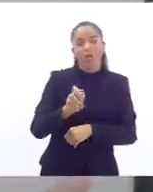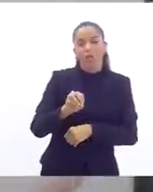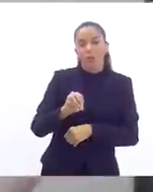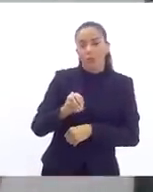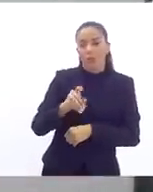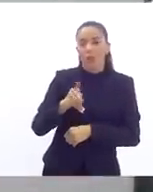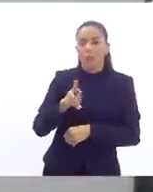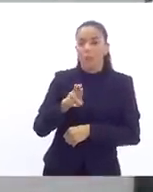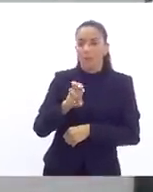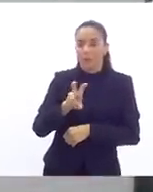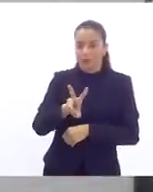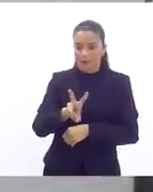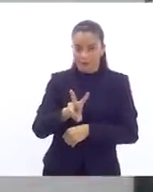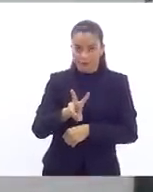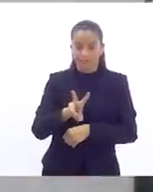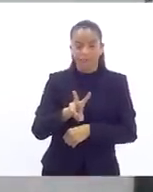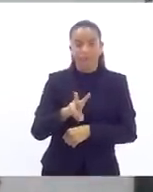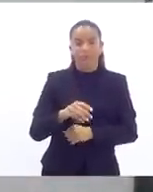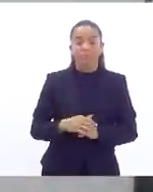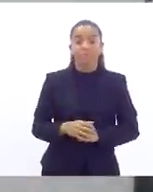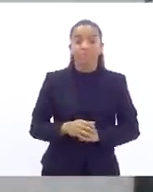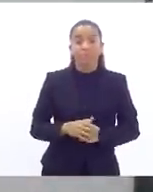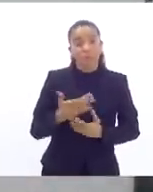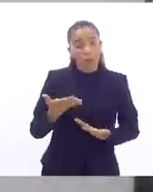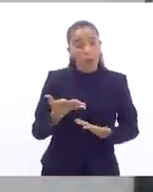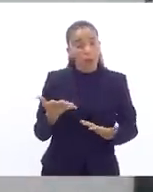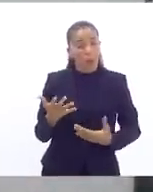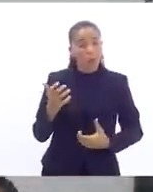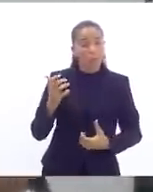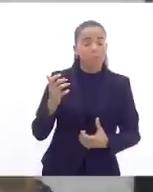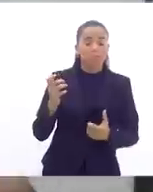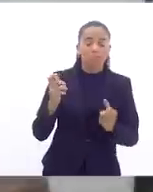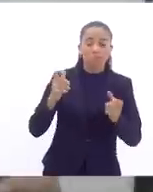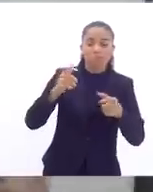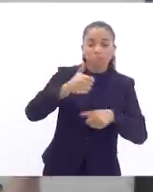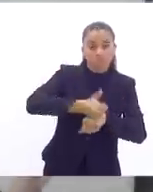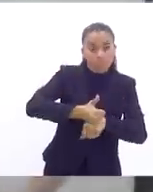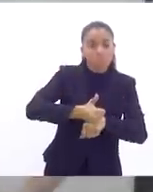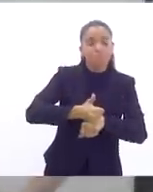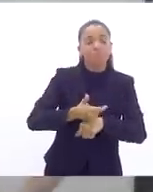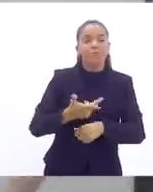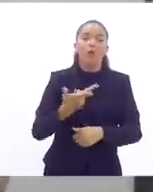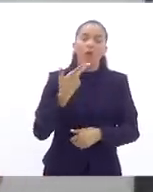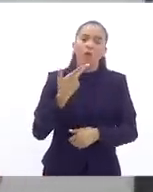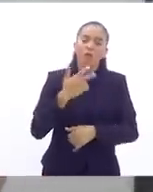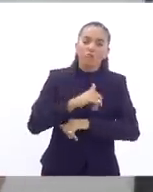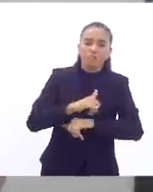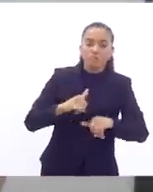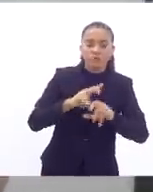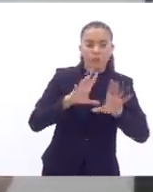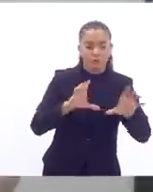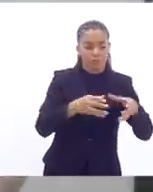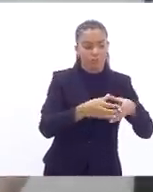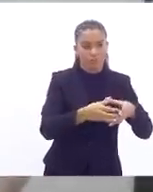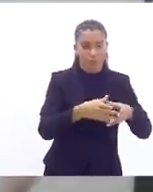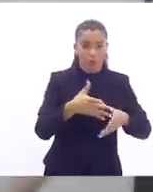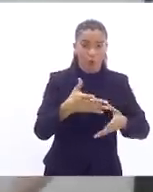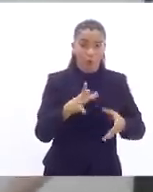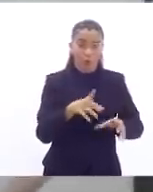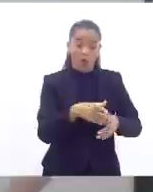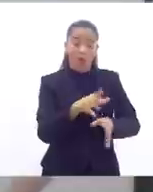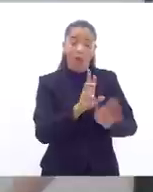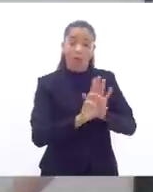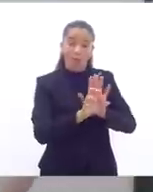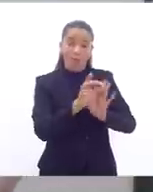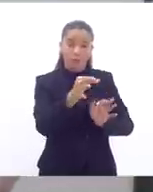o conselho fiscal e nessa qualidade deputada nós percebemos e também por essa experiência classista né corpo jurídico da cor